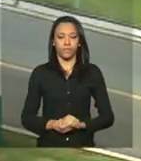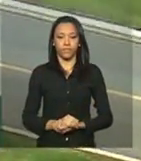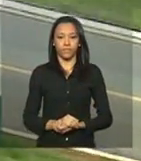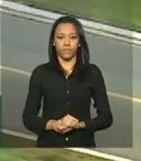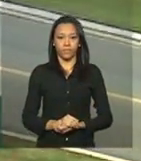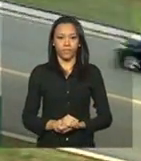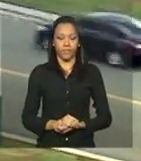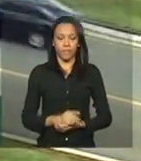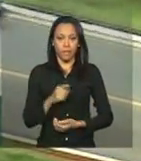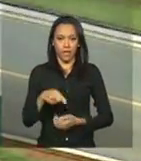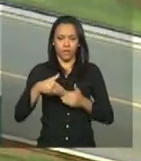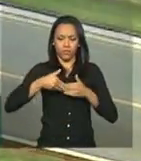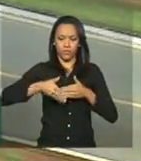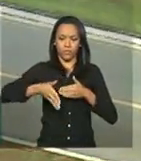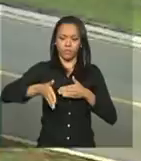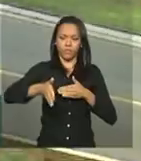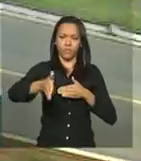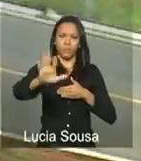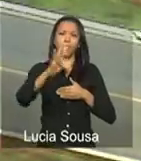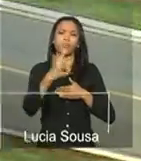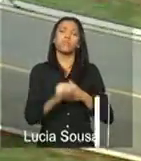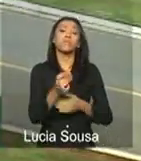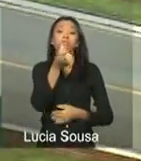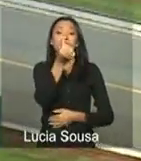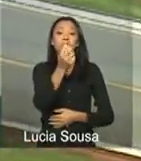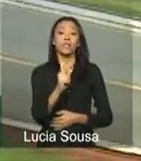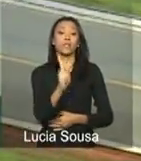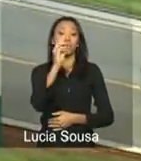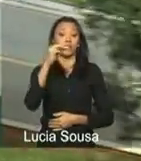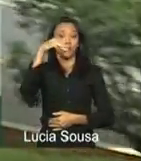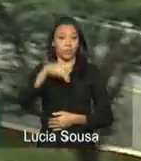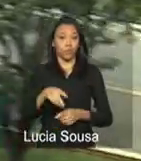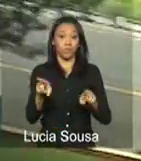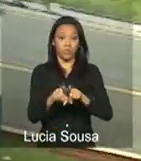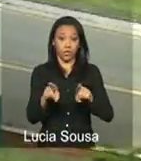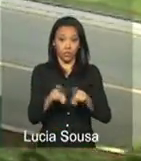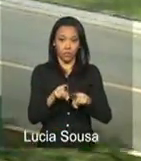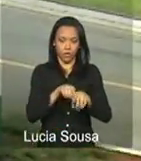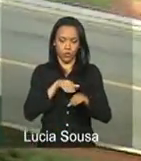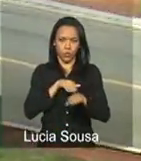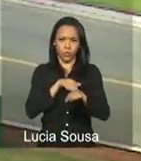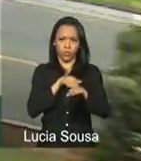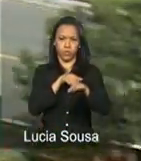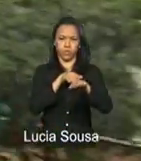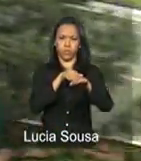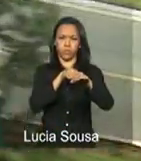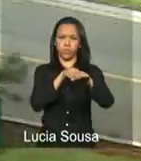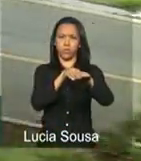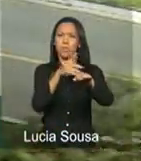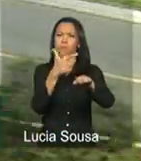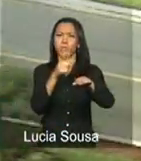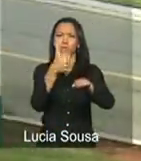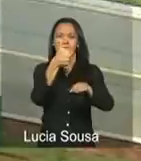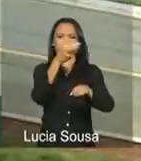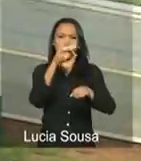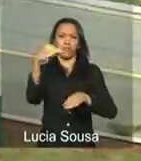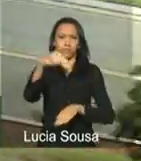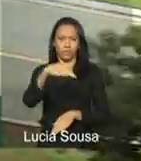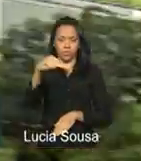Esse trajeto tem pouco menos de 6 quilômetros e o comboio deve percorrê-lo em cerca aí de 10 minutos,